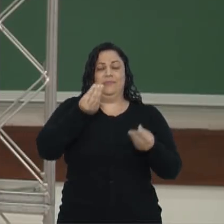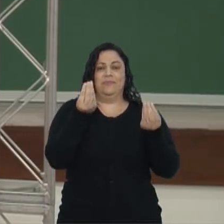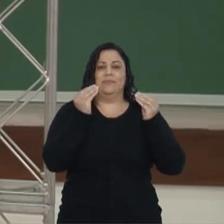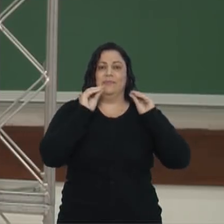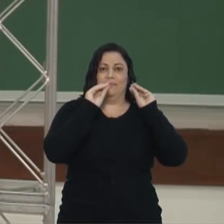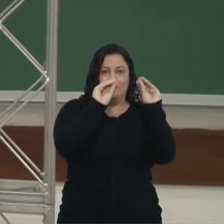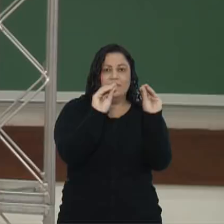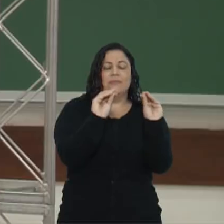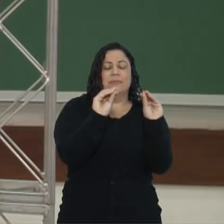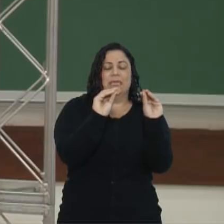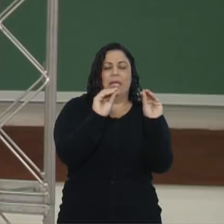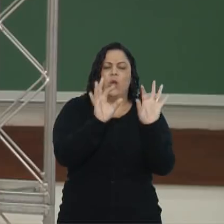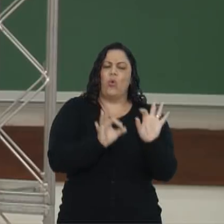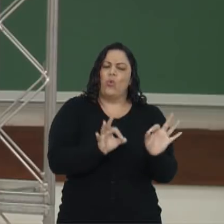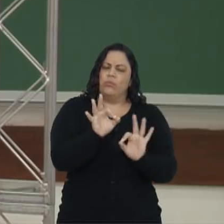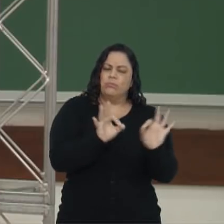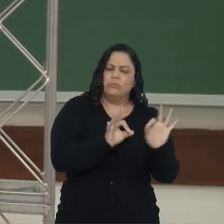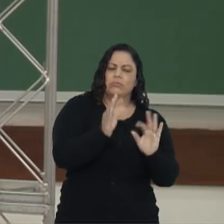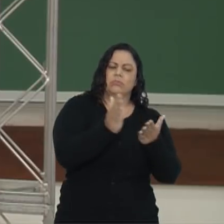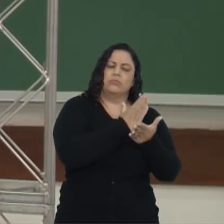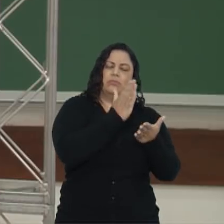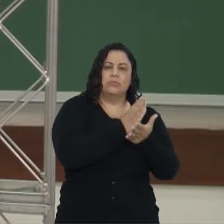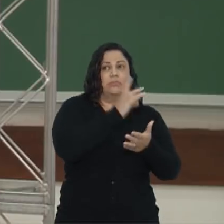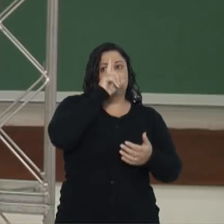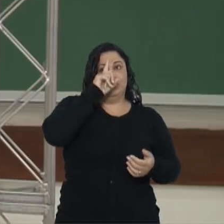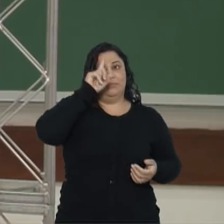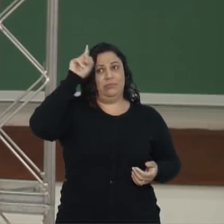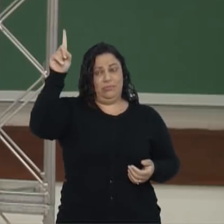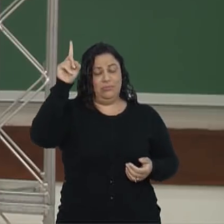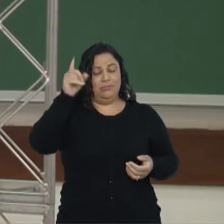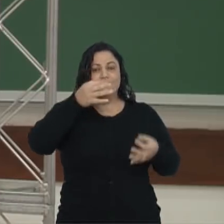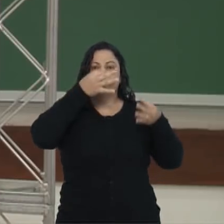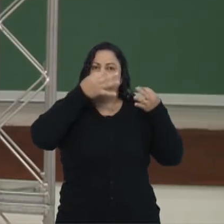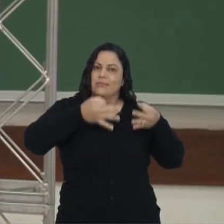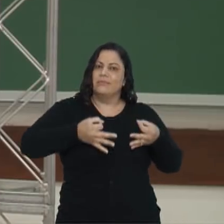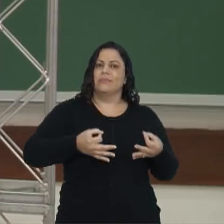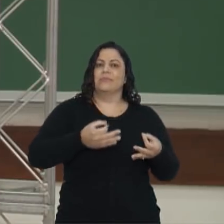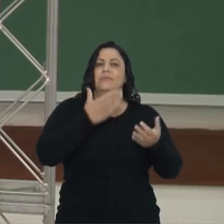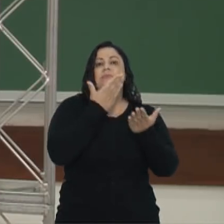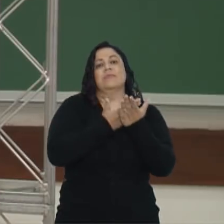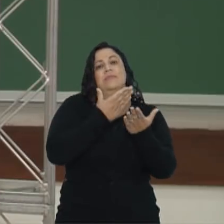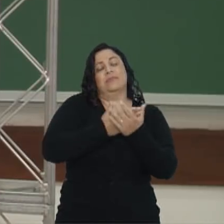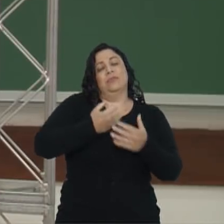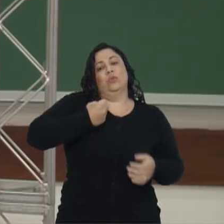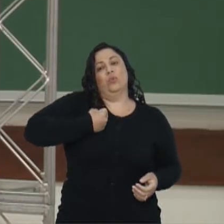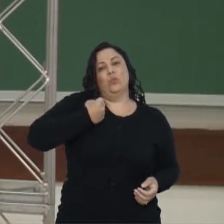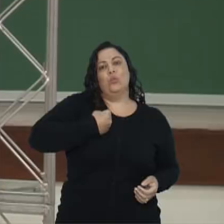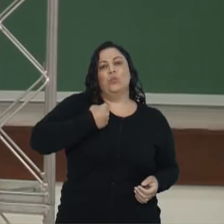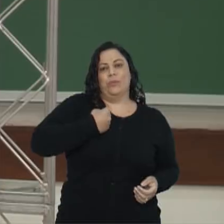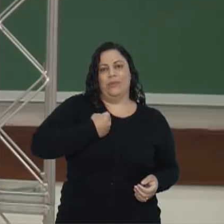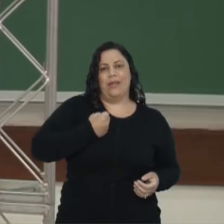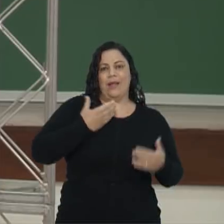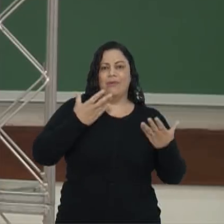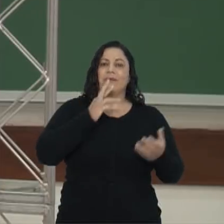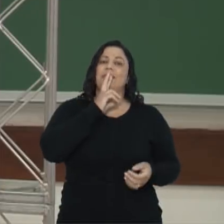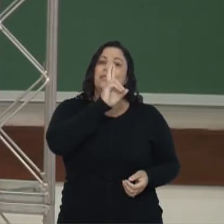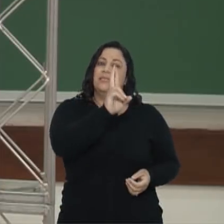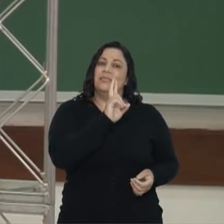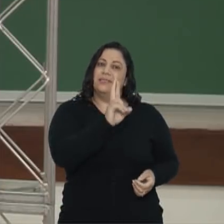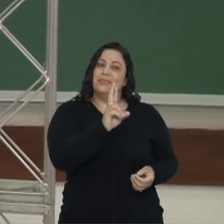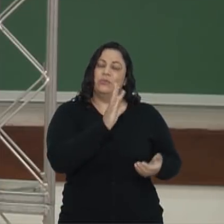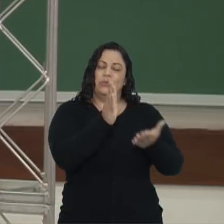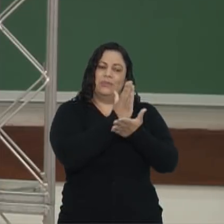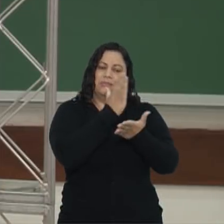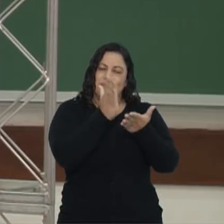organizar aí no seu caderno, data certinho, colocar o número da aula e aí colocar as respostas no caderno, porque você